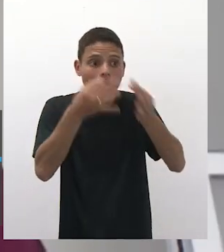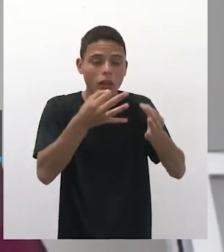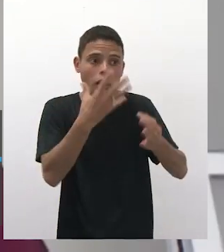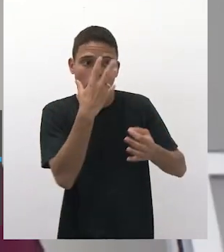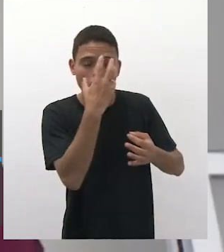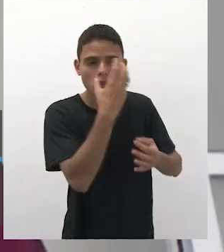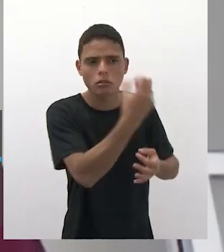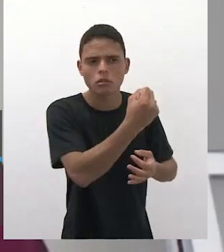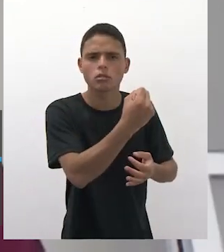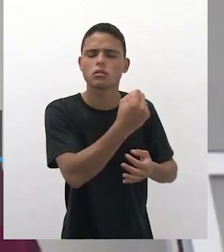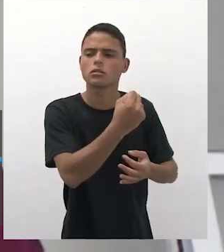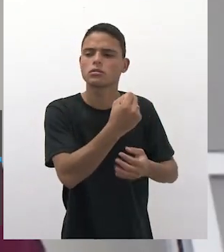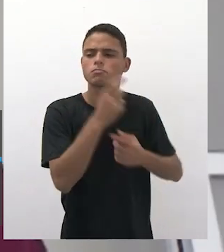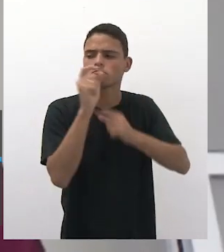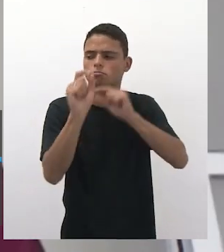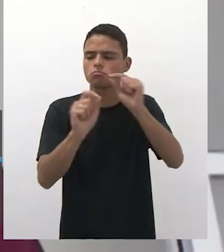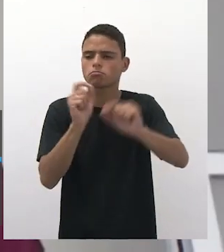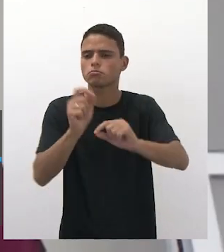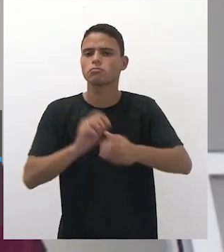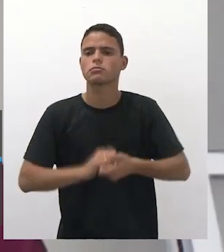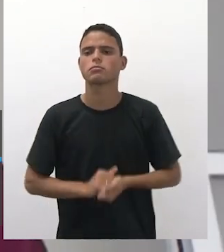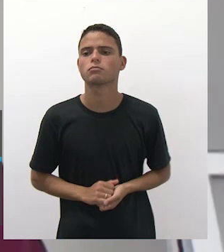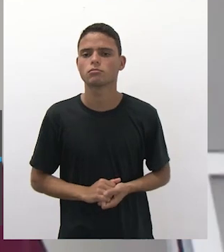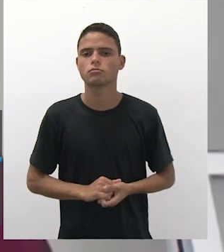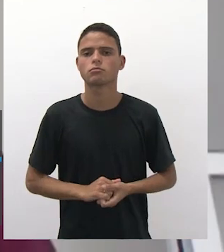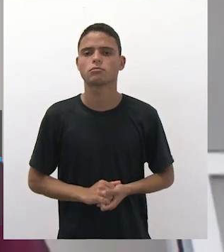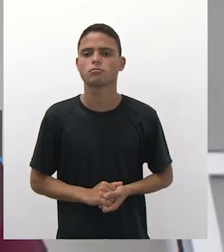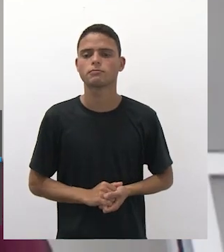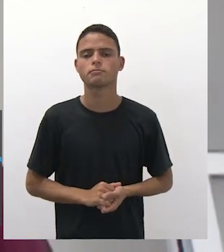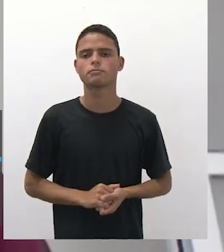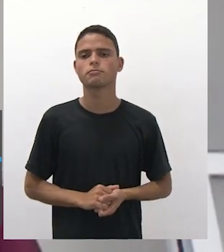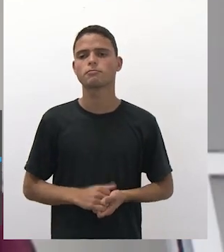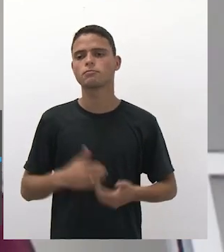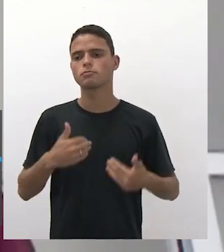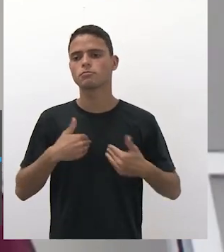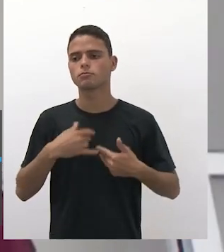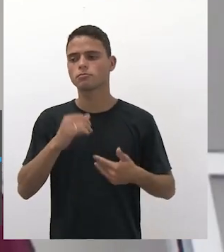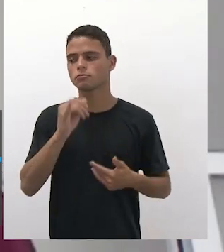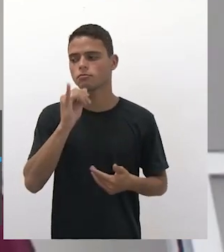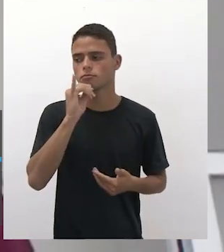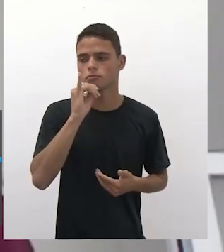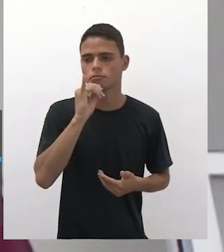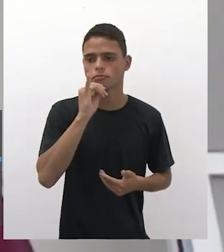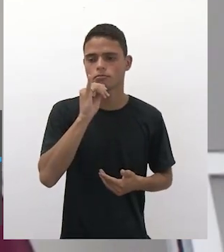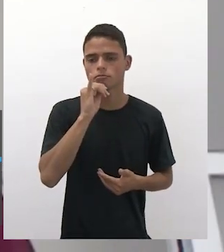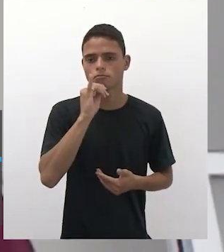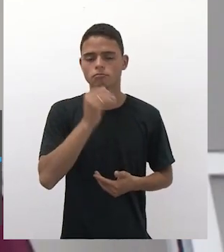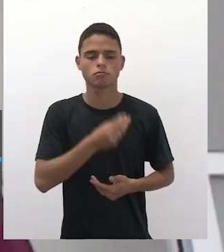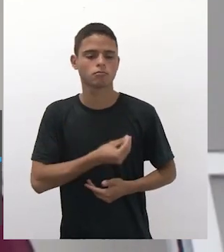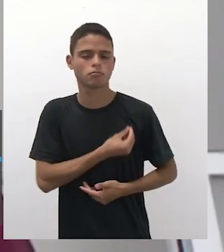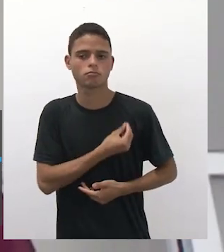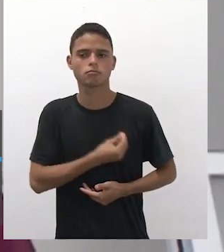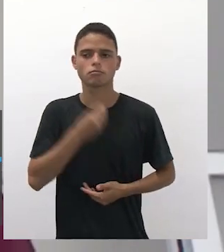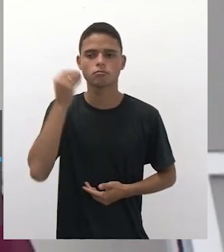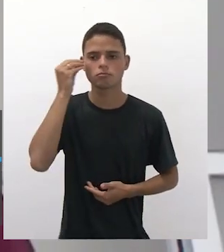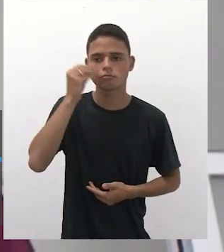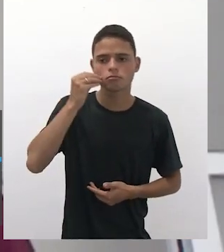me levou a essa carreira? Eu, por exemplo, eu tive uma vivência de...